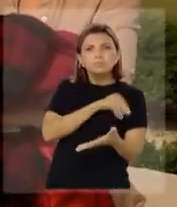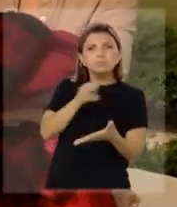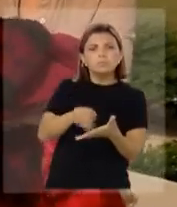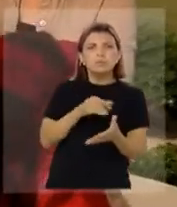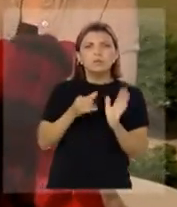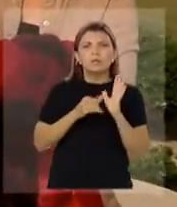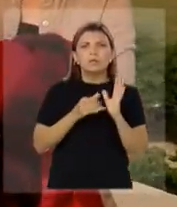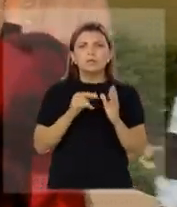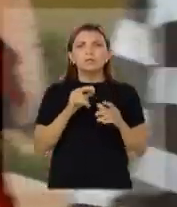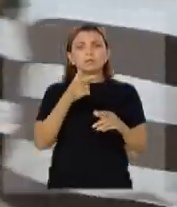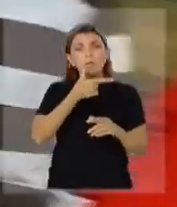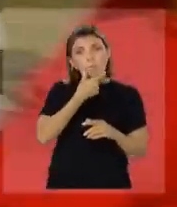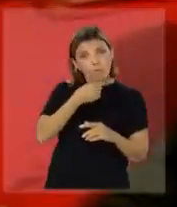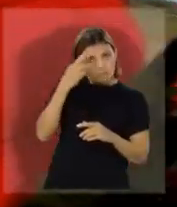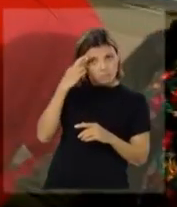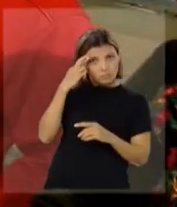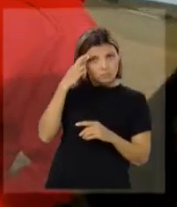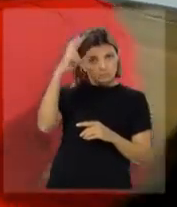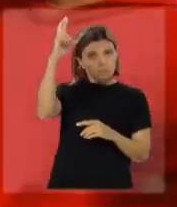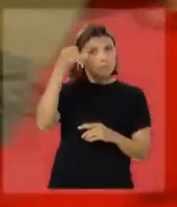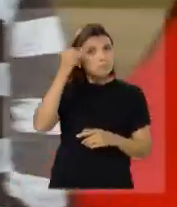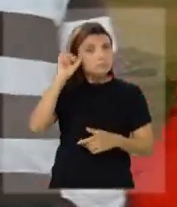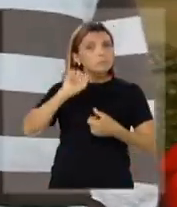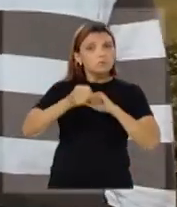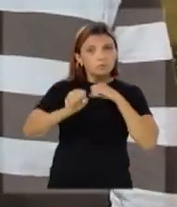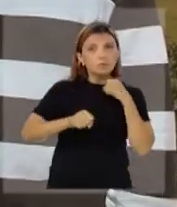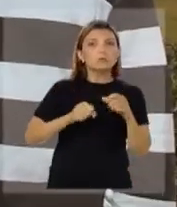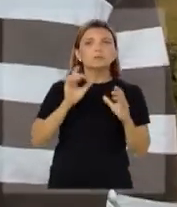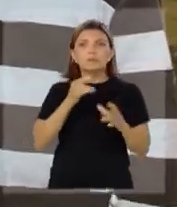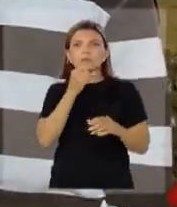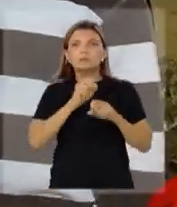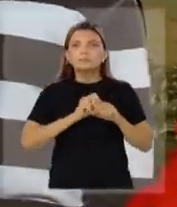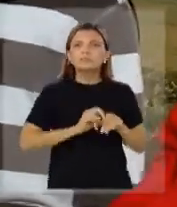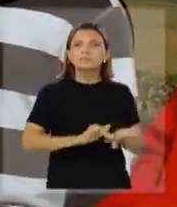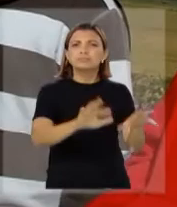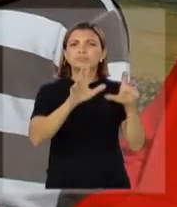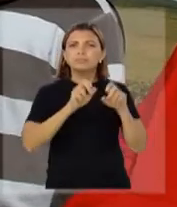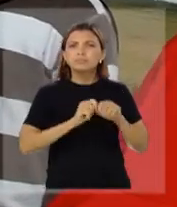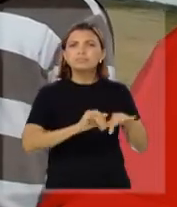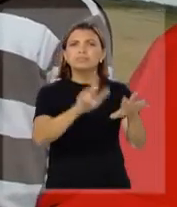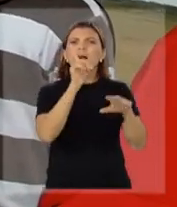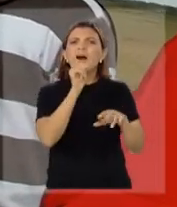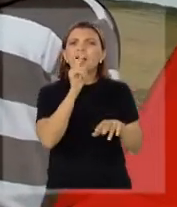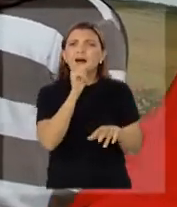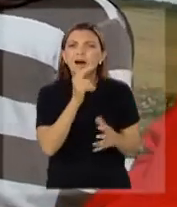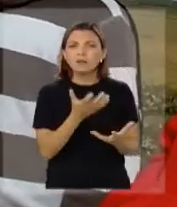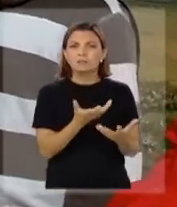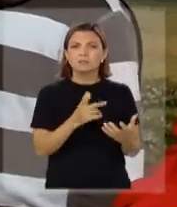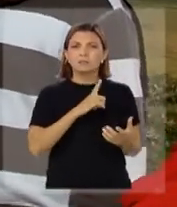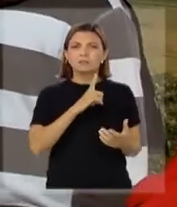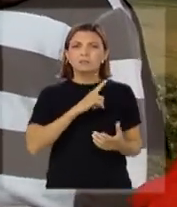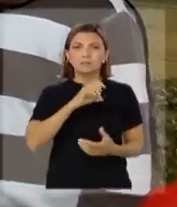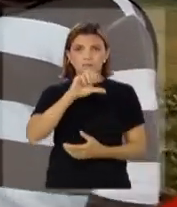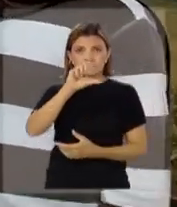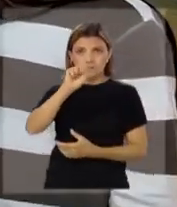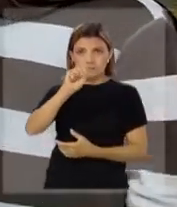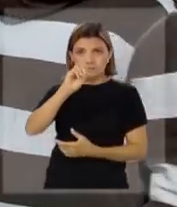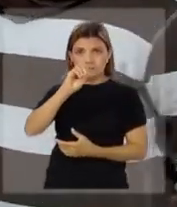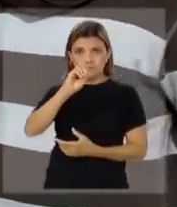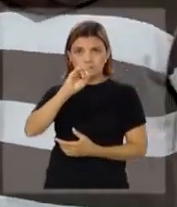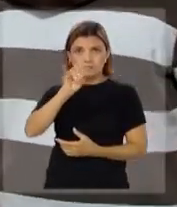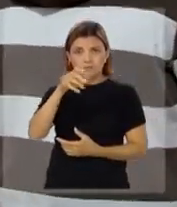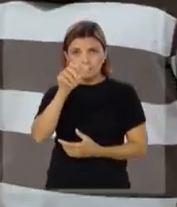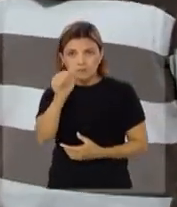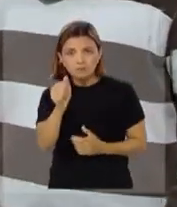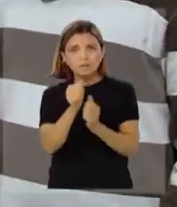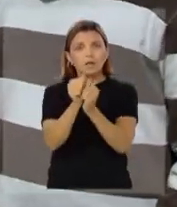permissão. Mas, Bia, quem faz isso? Os fazendeiros. Eles drenam as águas da região para suas plantações. Mas plantações do quê? As plantações